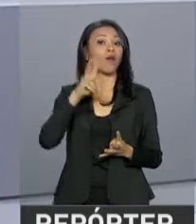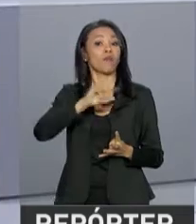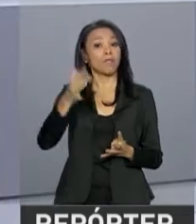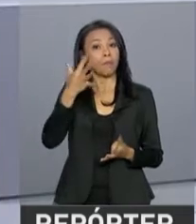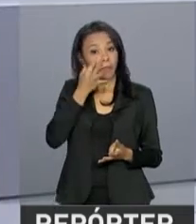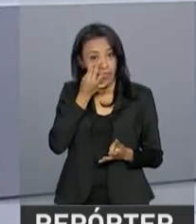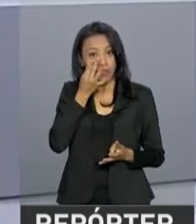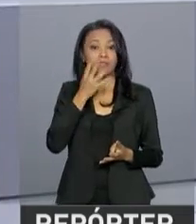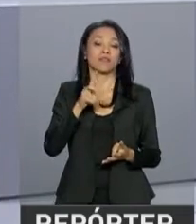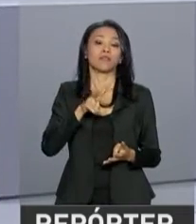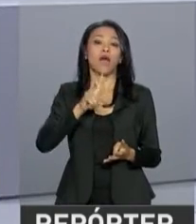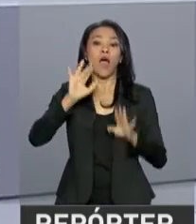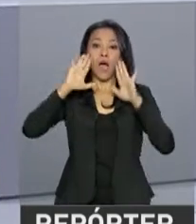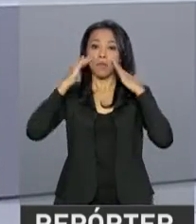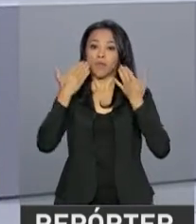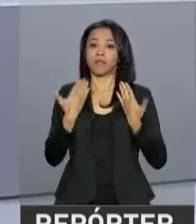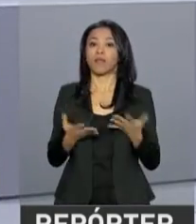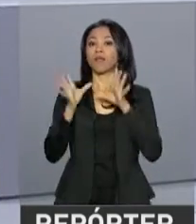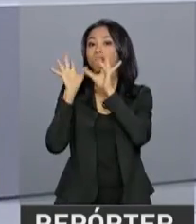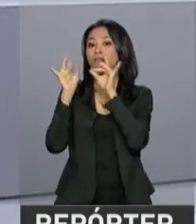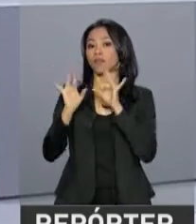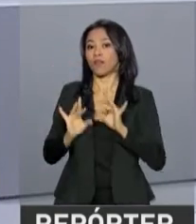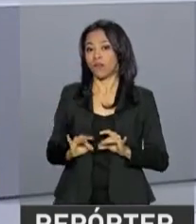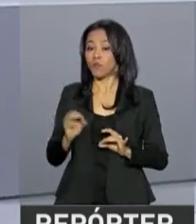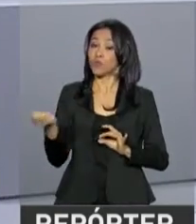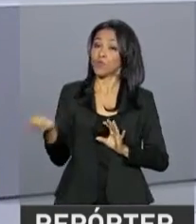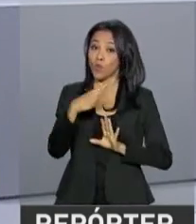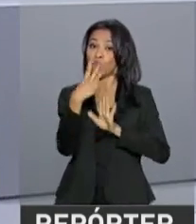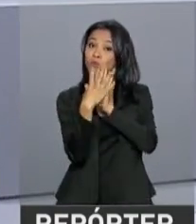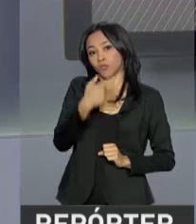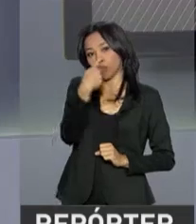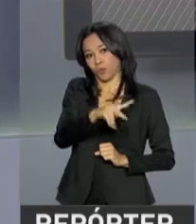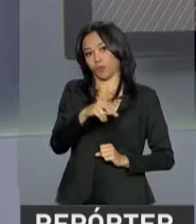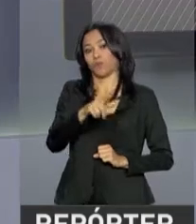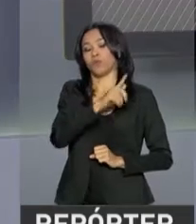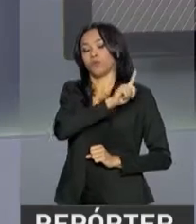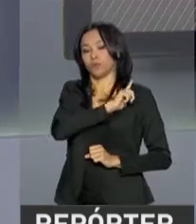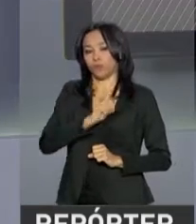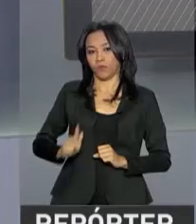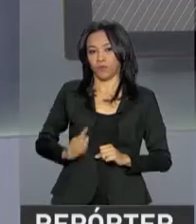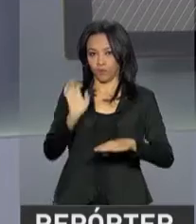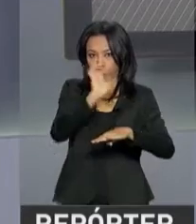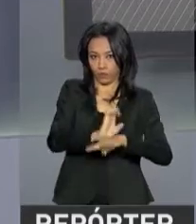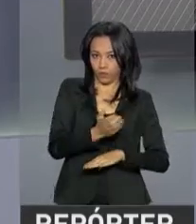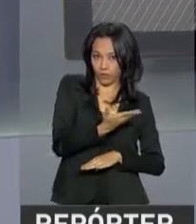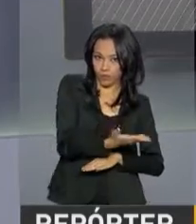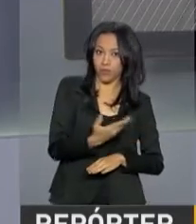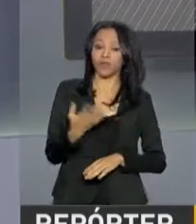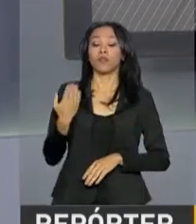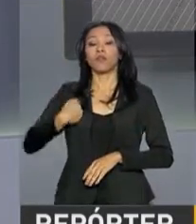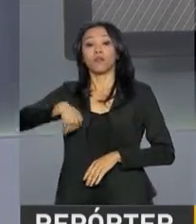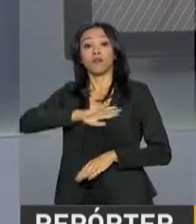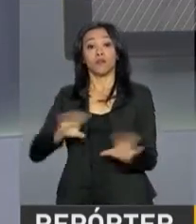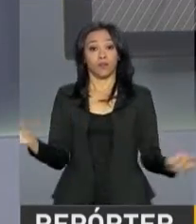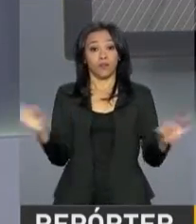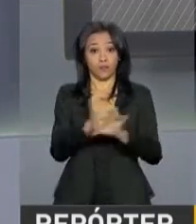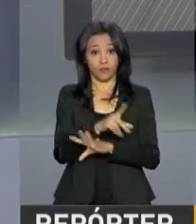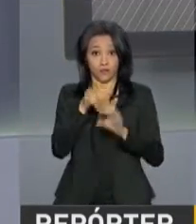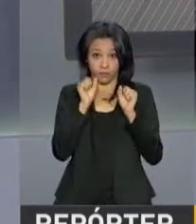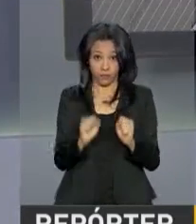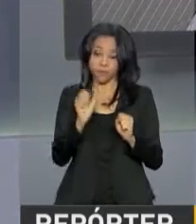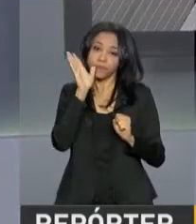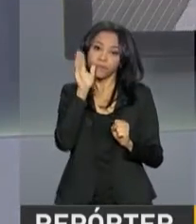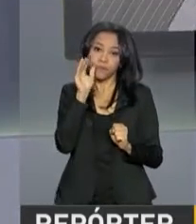onde serão apresentados detalhes sobre o novo modelo de concessão nós ficamos por aqui você pode rever as reportagens no